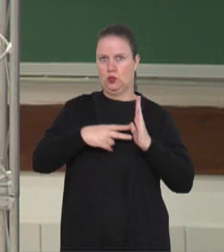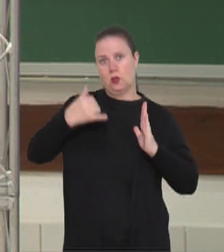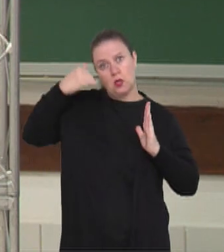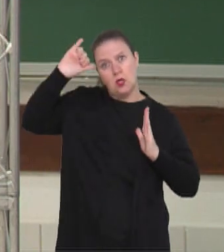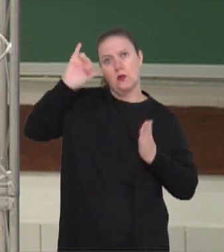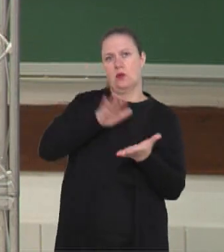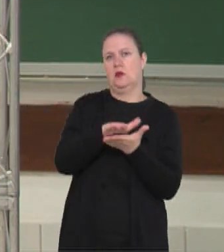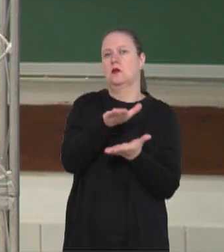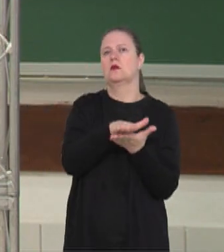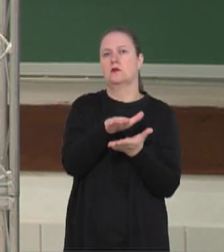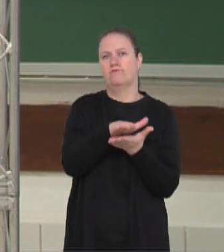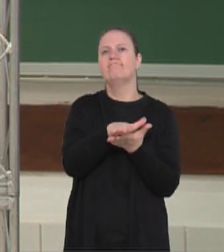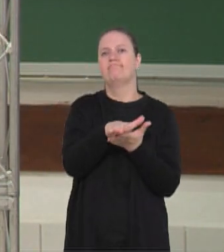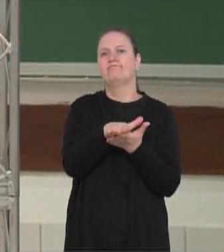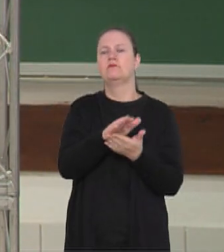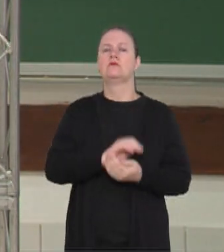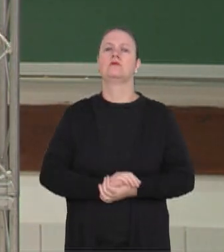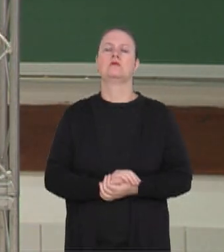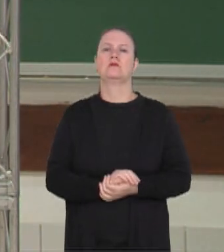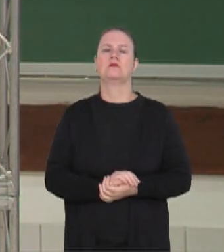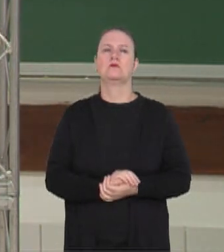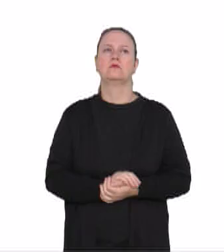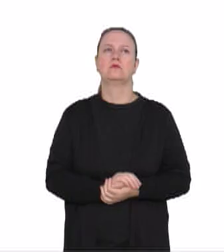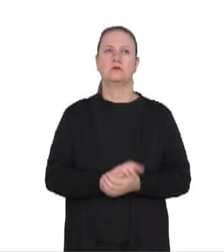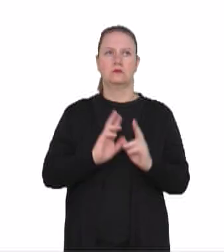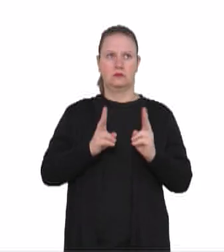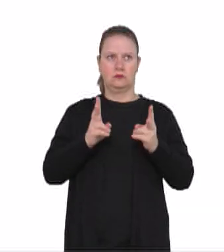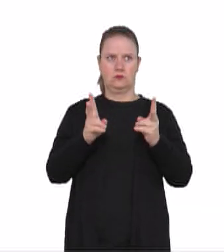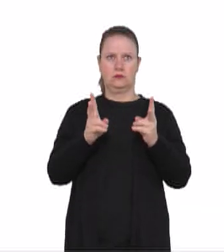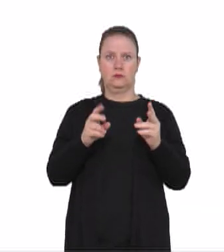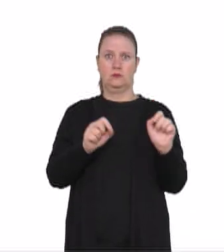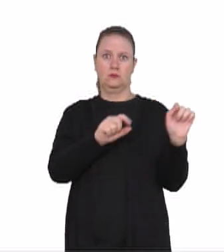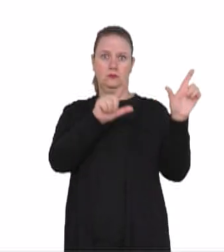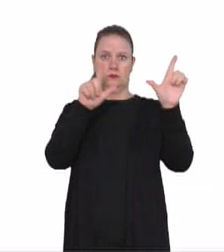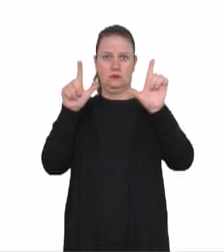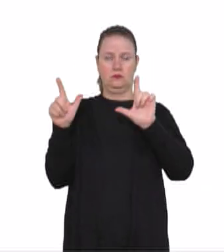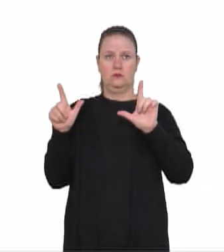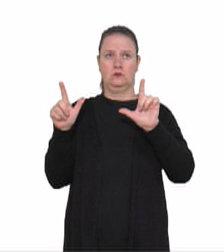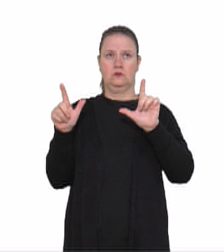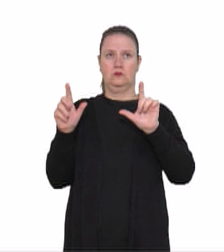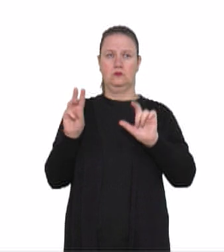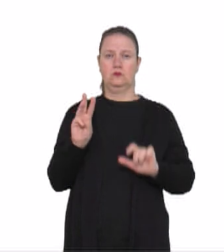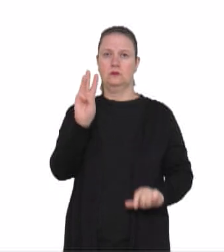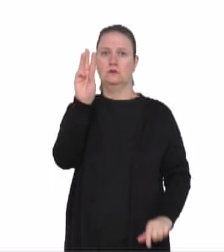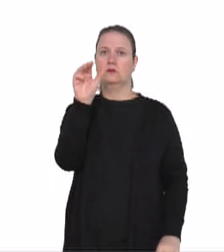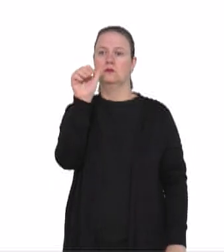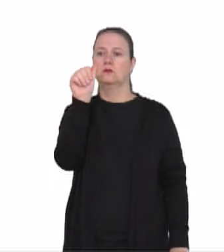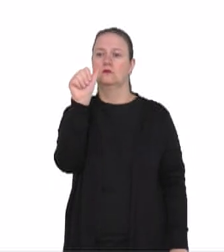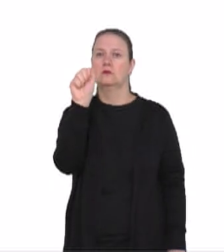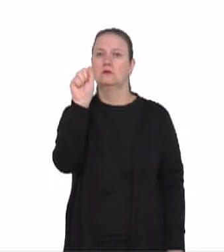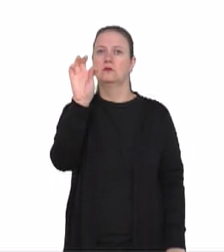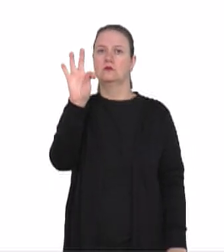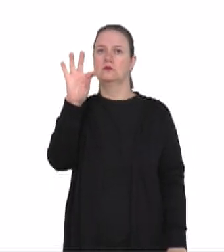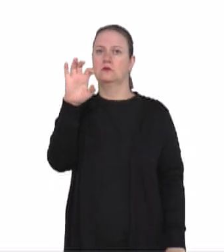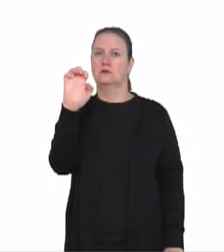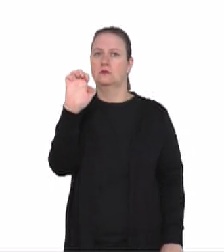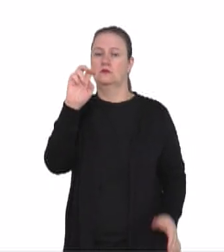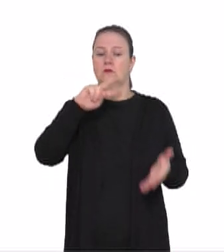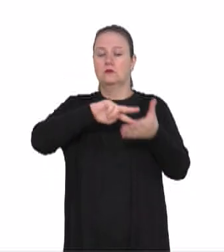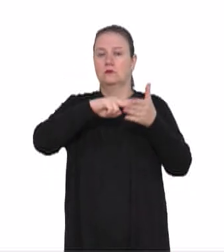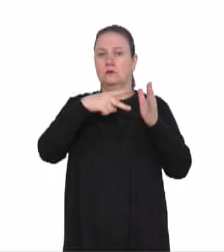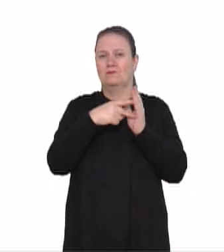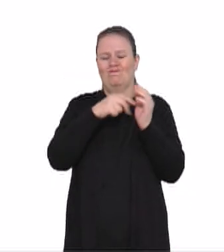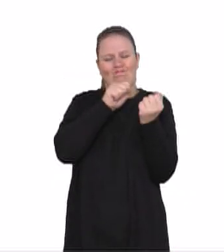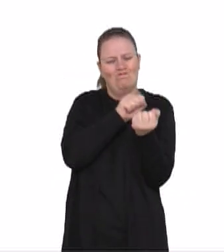parede. Dando sequência aqui, agora estamos falando sobre waste, sobre desperdício.